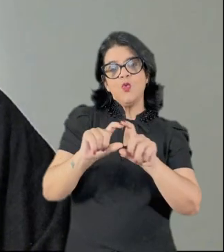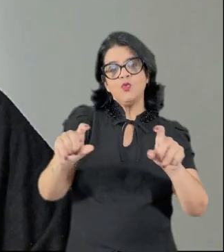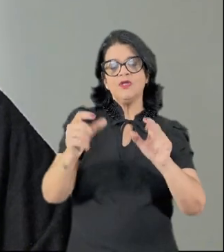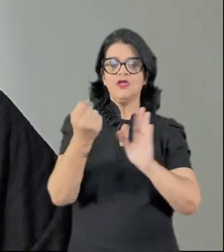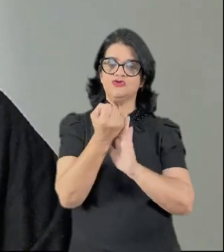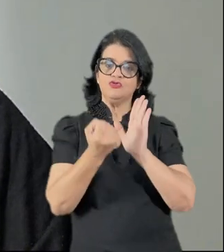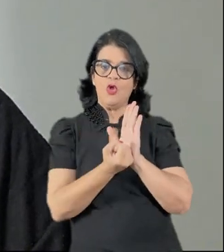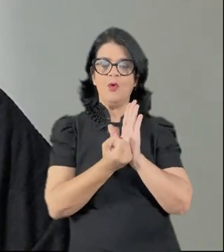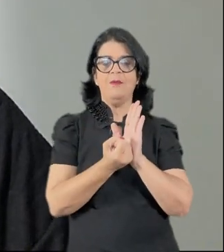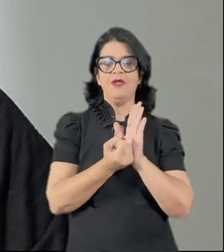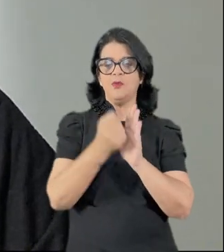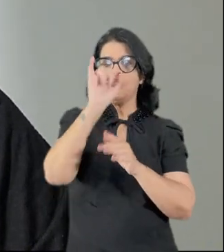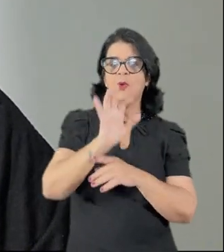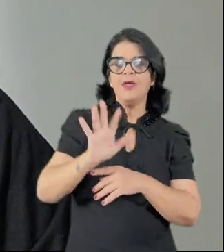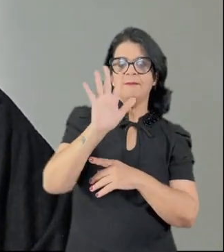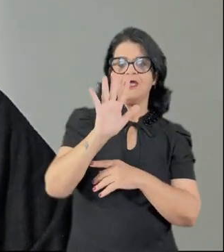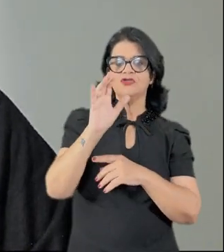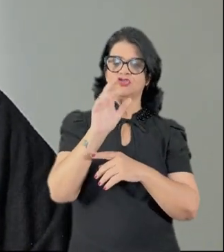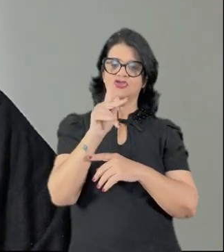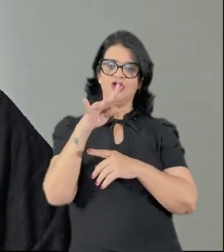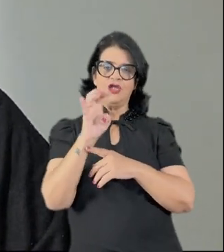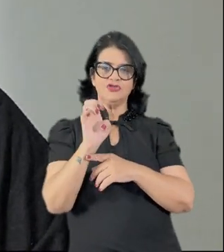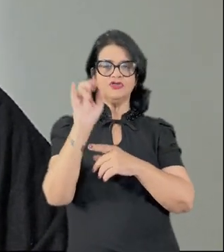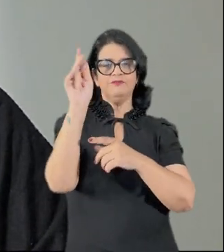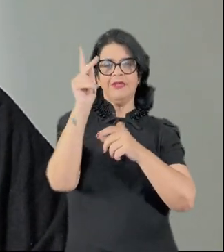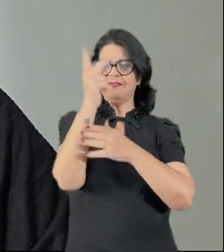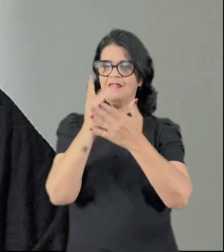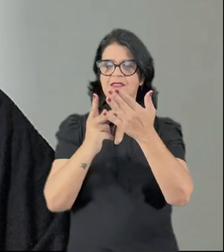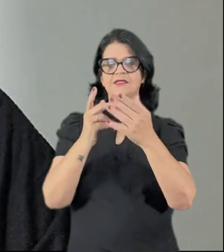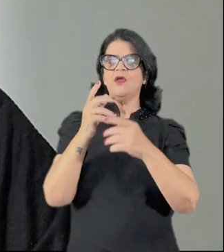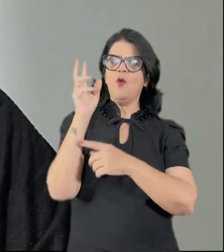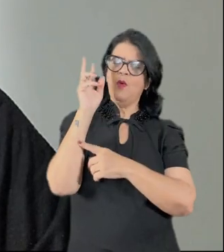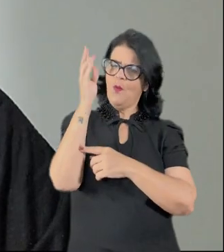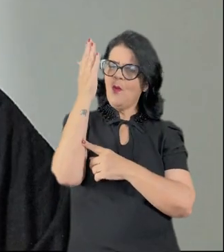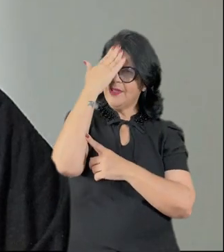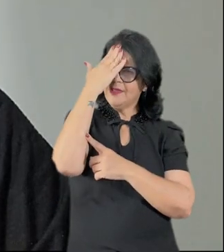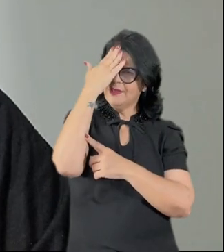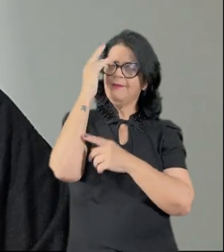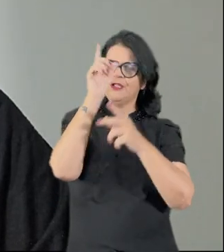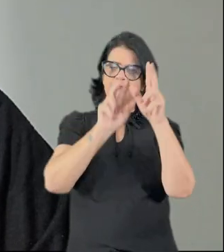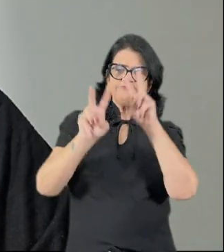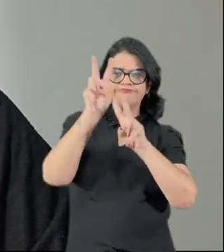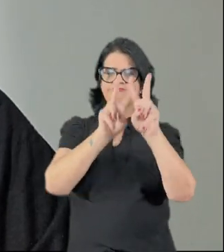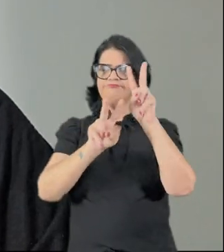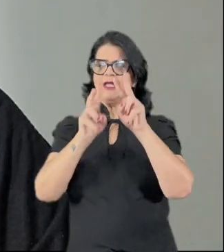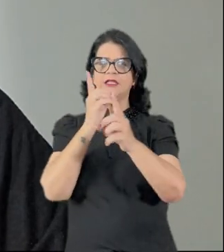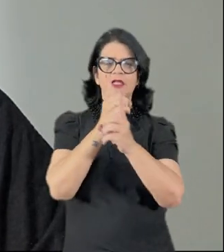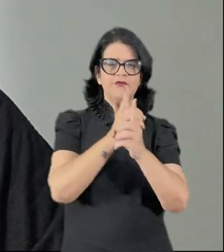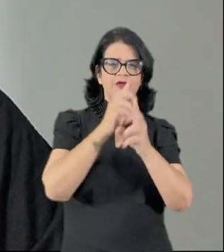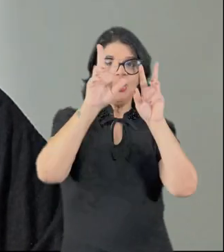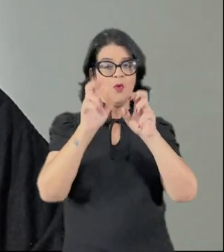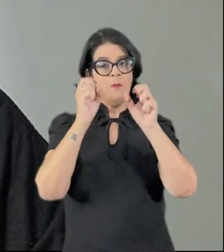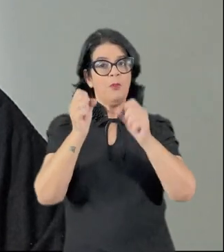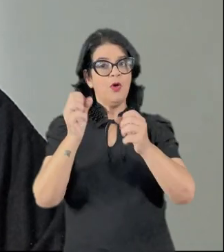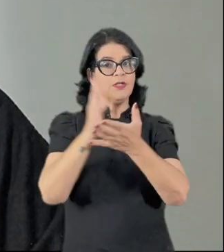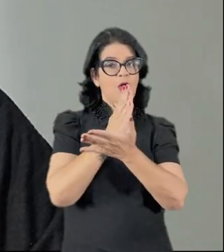documento de época uma imagem uma char faça sempre uma leitura atenciosa identificando o assunto pode ser